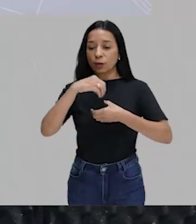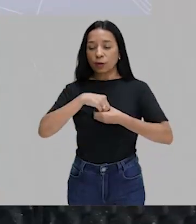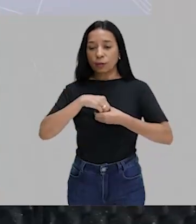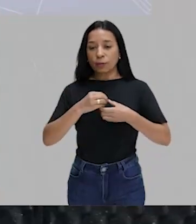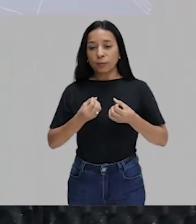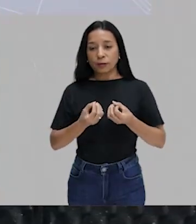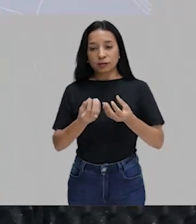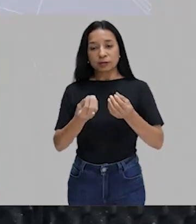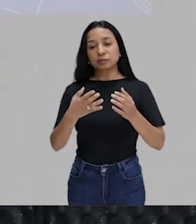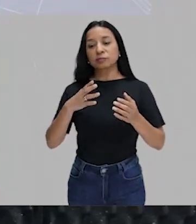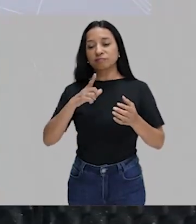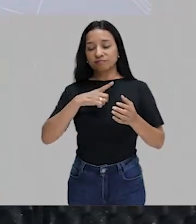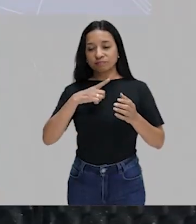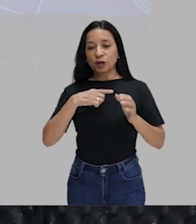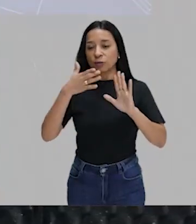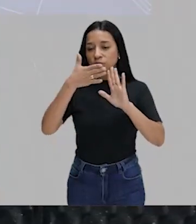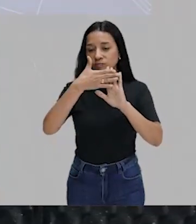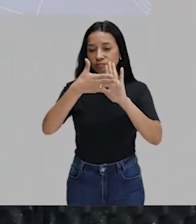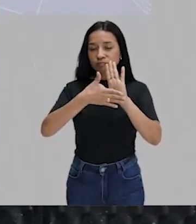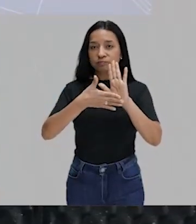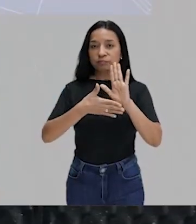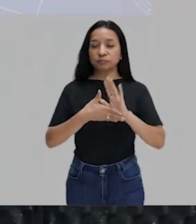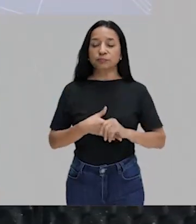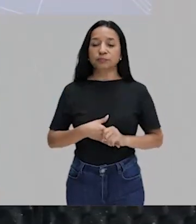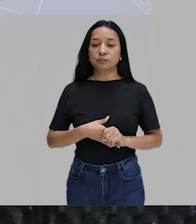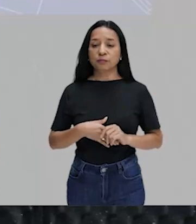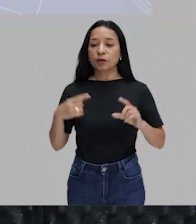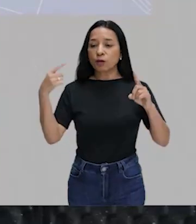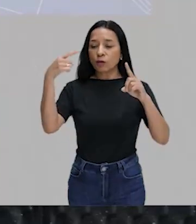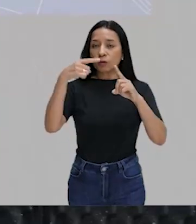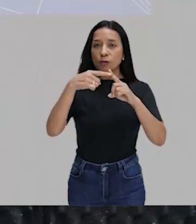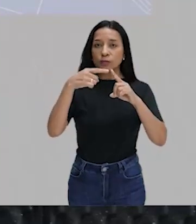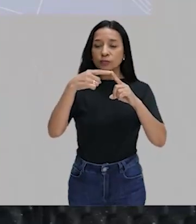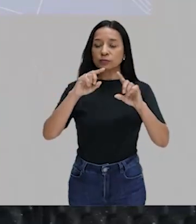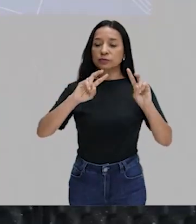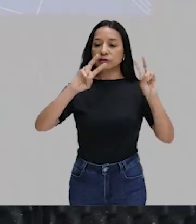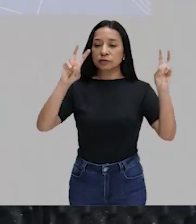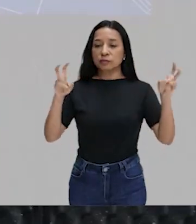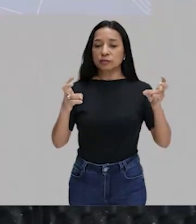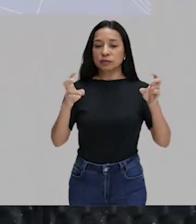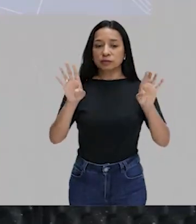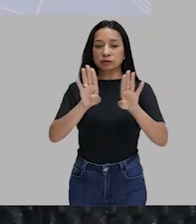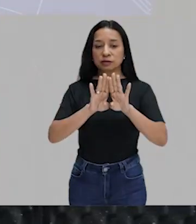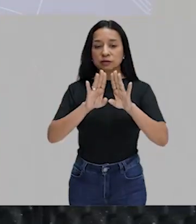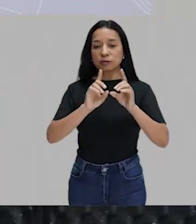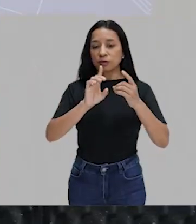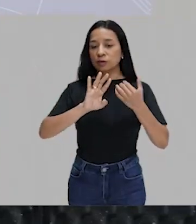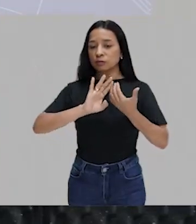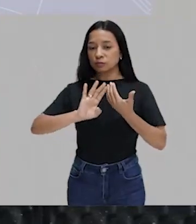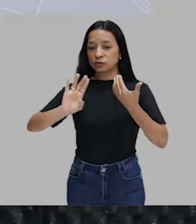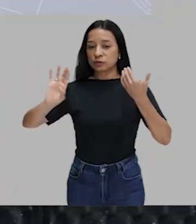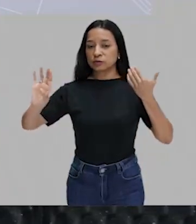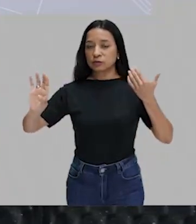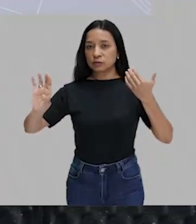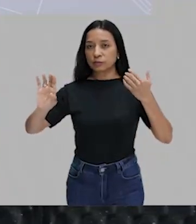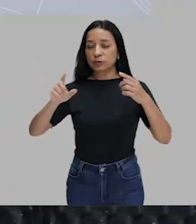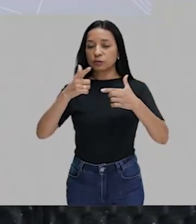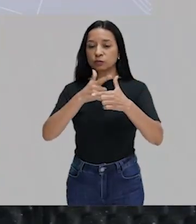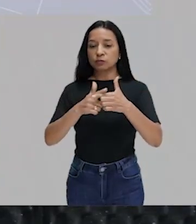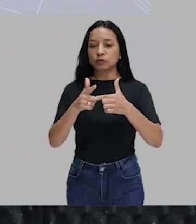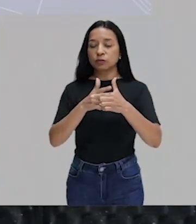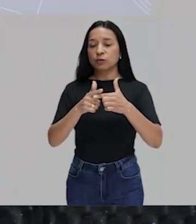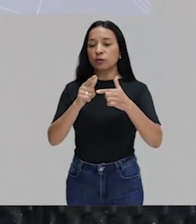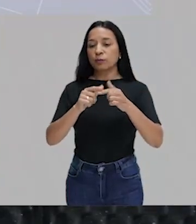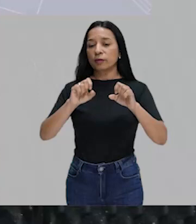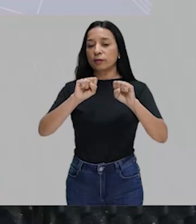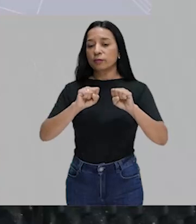essa proposta. A objetividade temática e o distanciamento de questões de cunho social. Por isso que eu citei